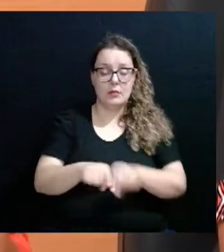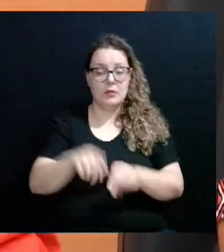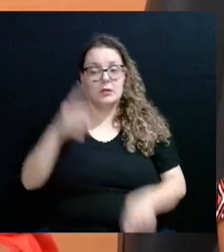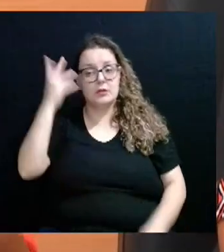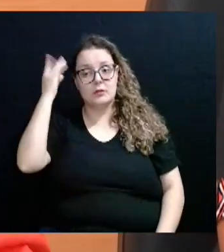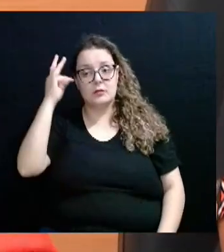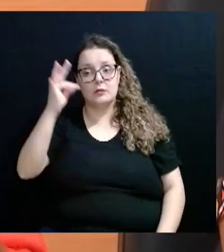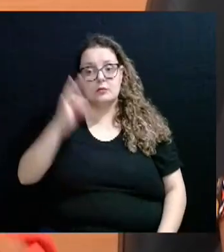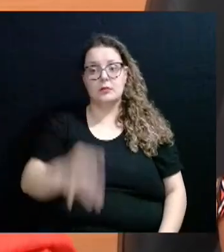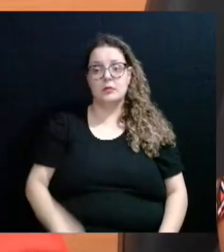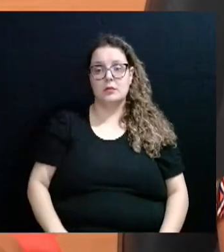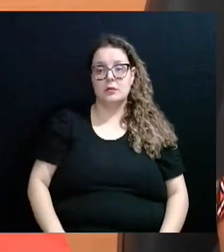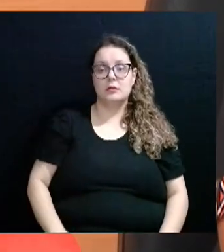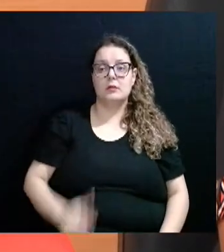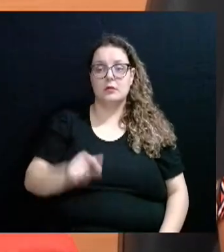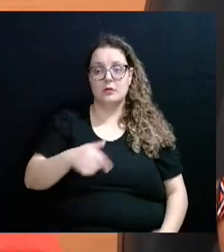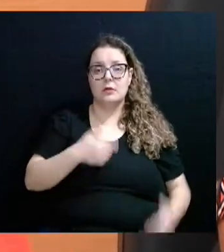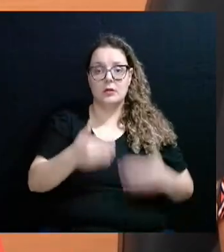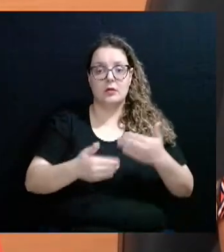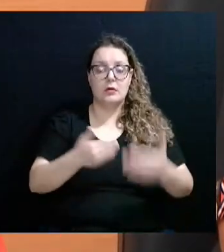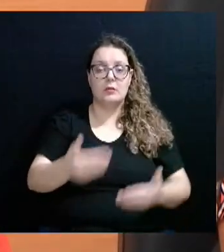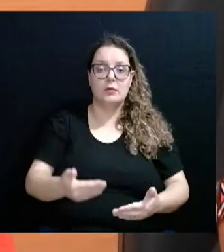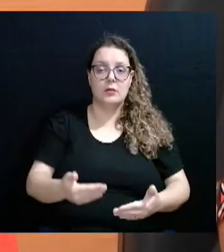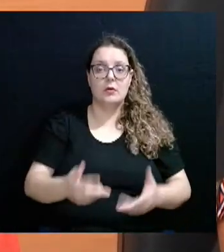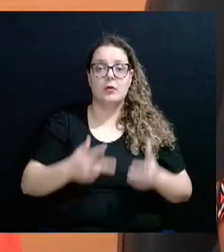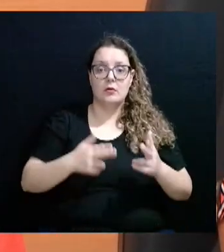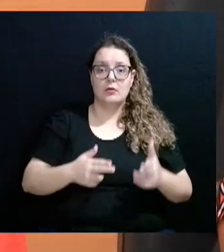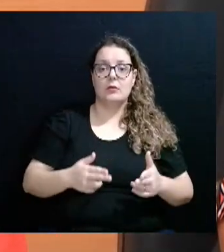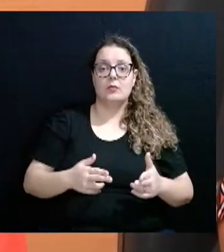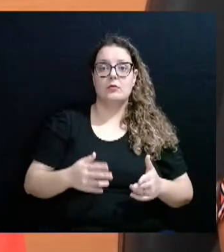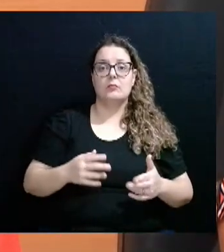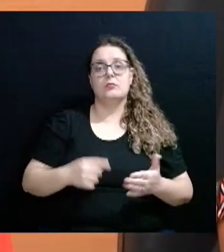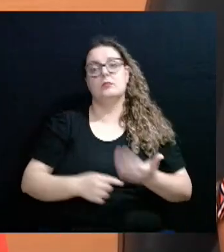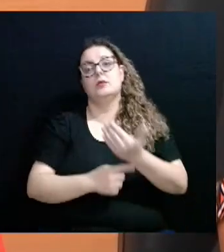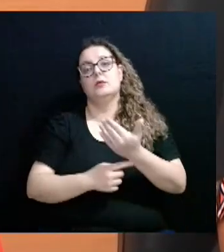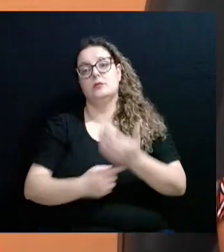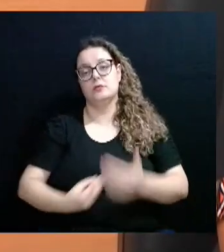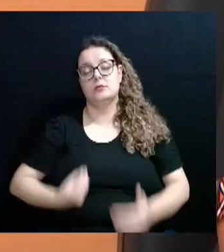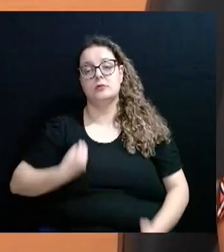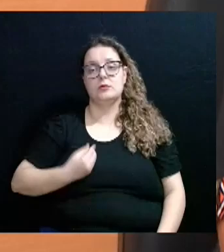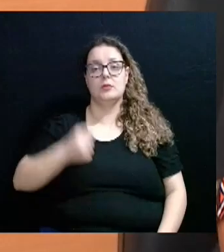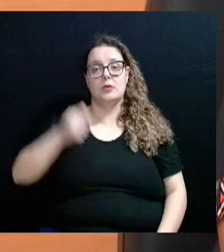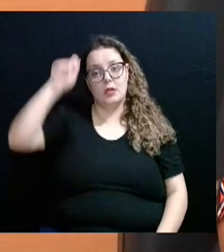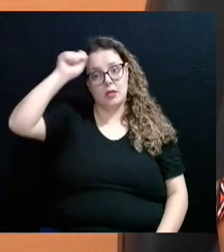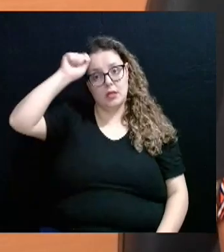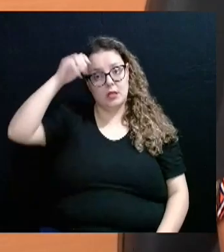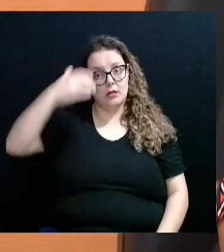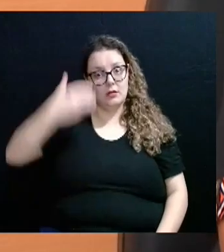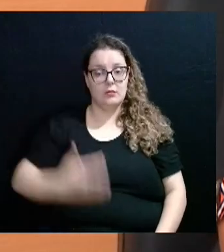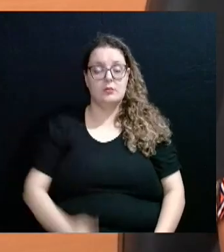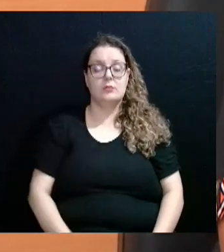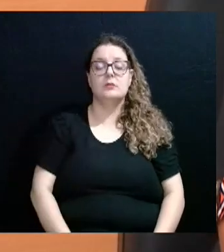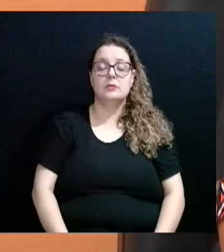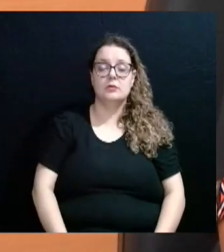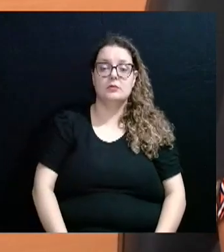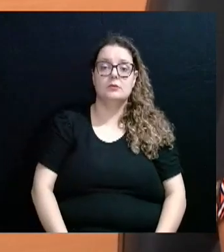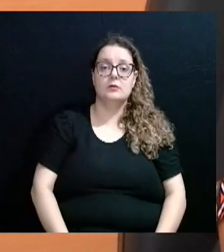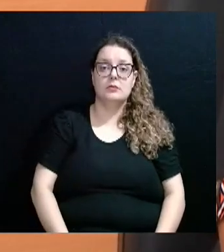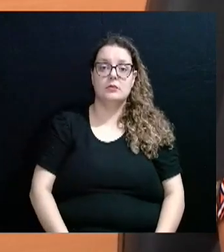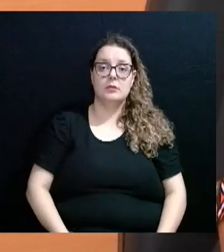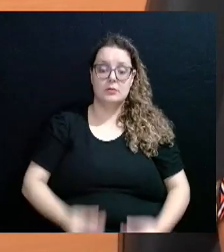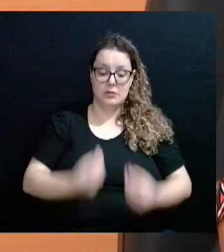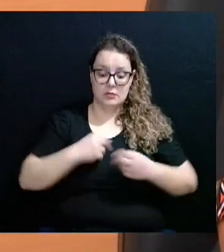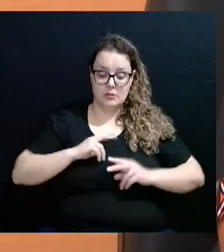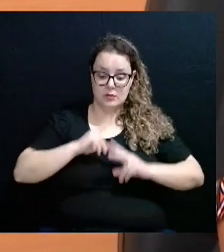passada oralmente como tecnologia de sobrevivência afro-brasileira, né? E isso daí me fortaleceu demais,